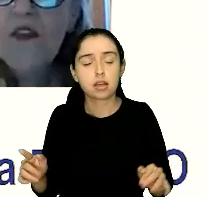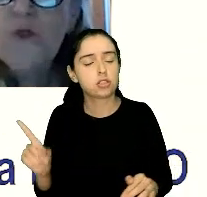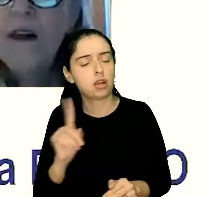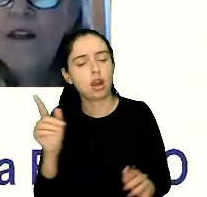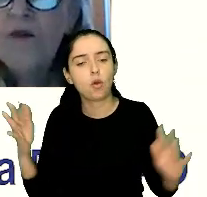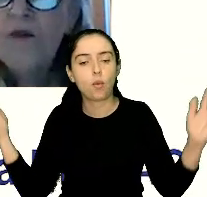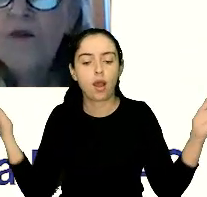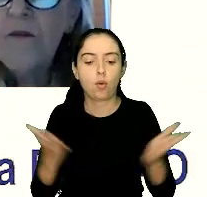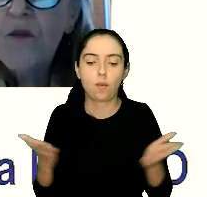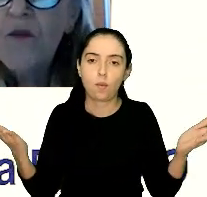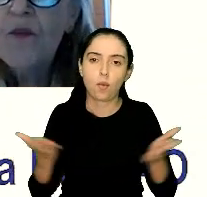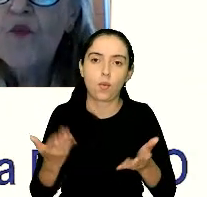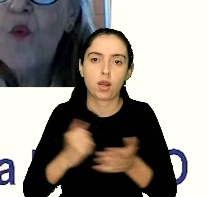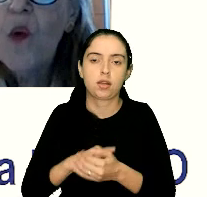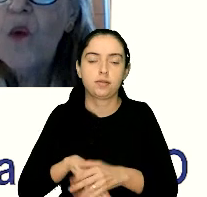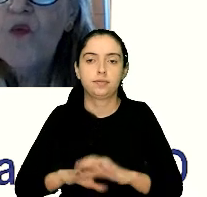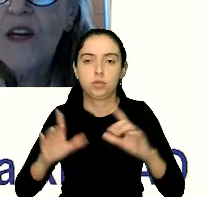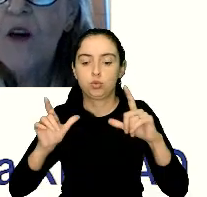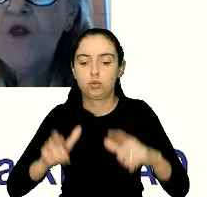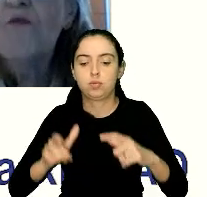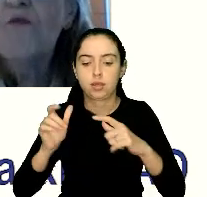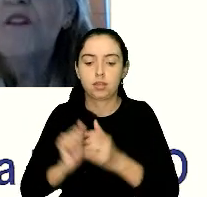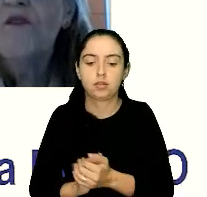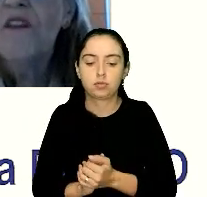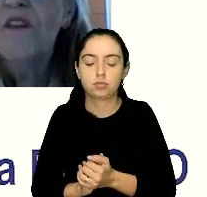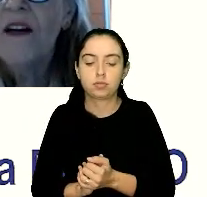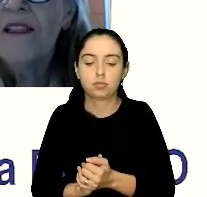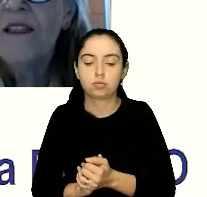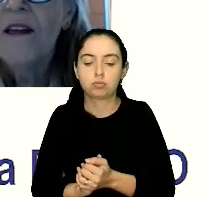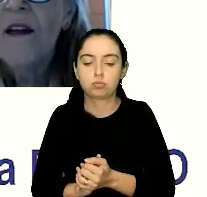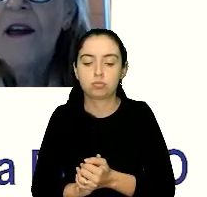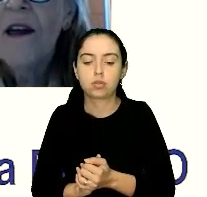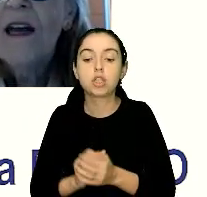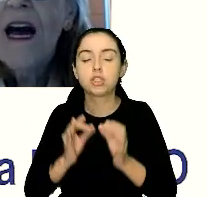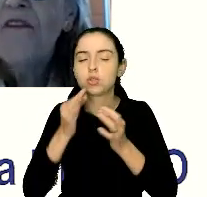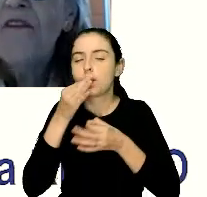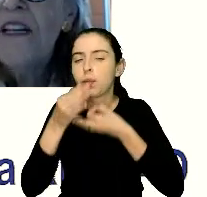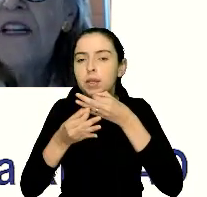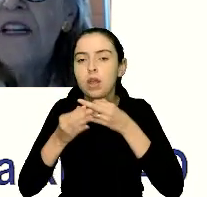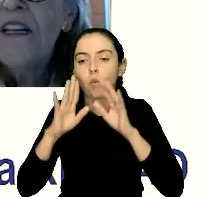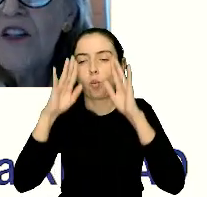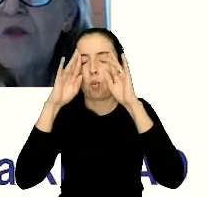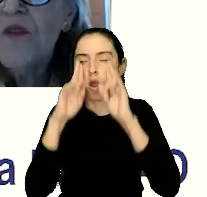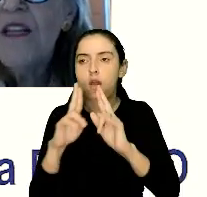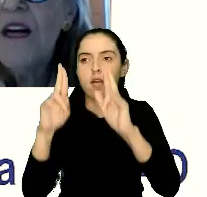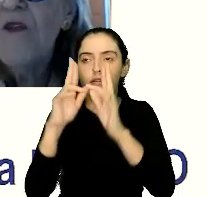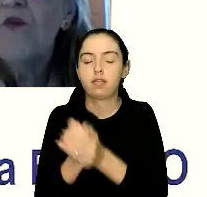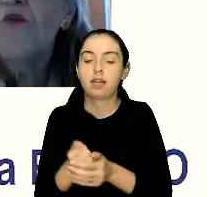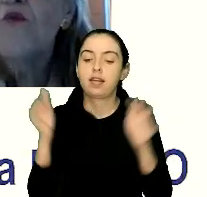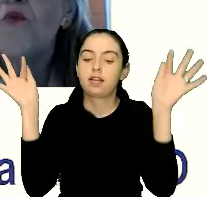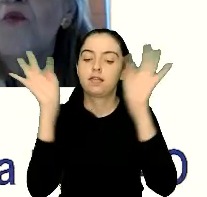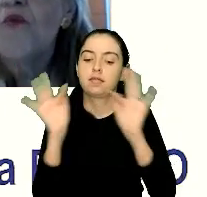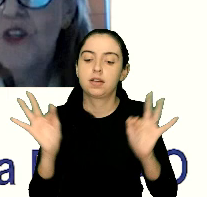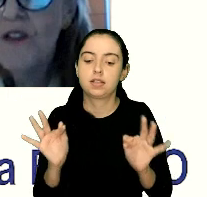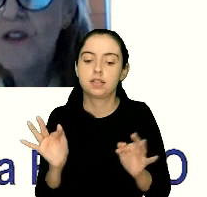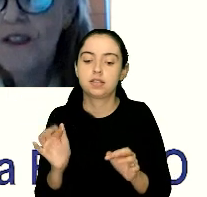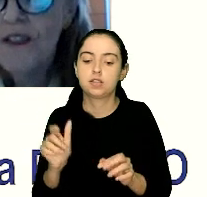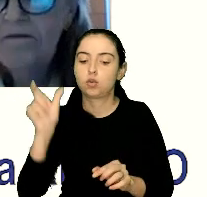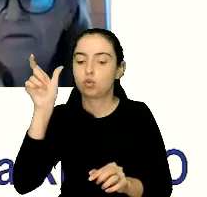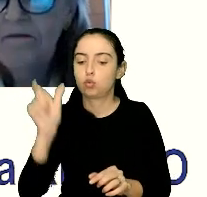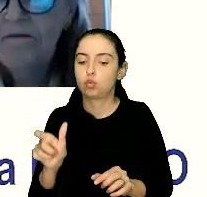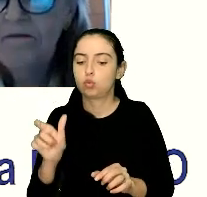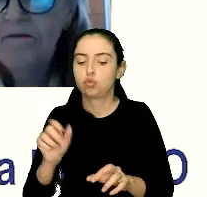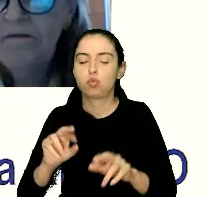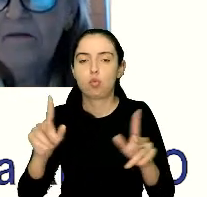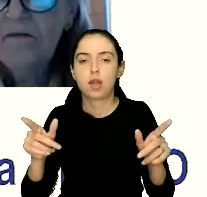definida para seus parâmetros, um grau de otimismo eficaz. A felicidade não está onde os outros